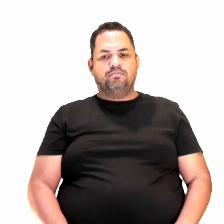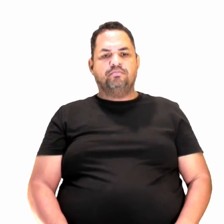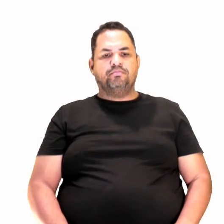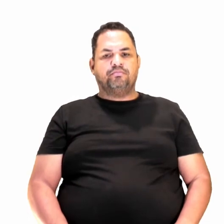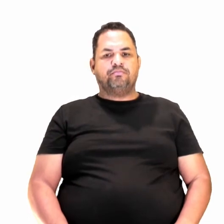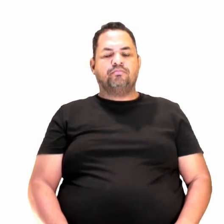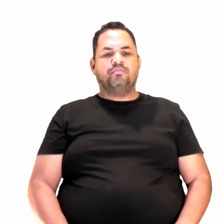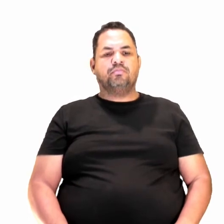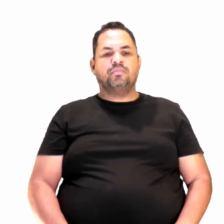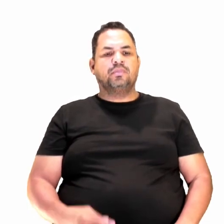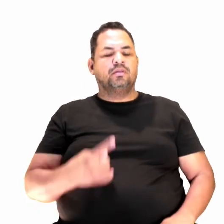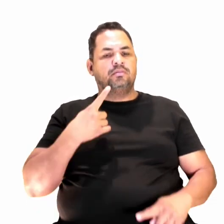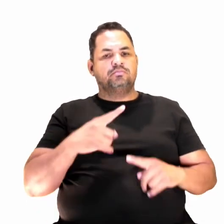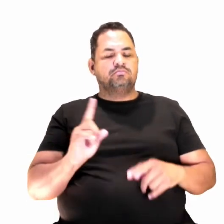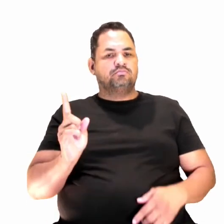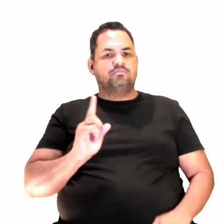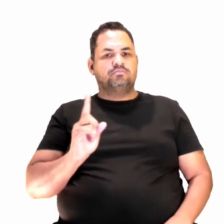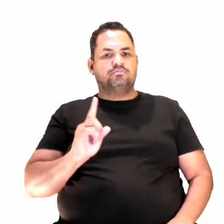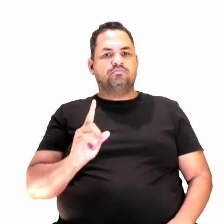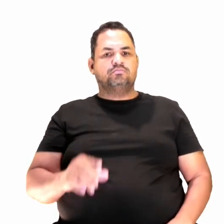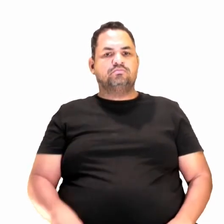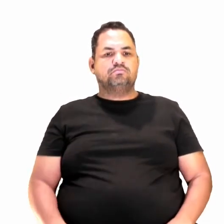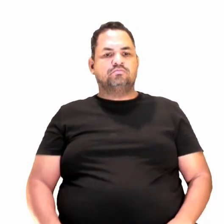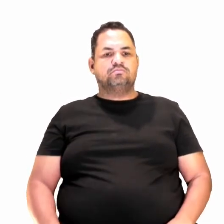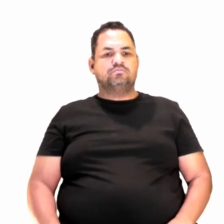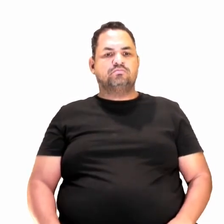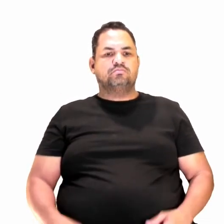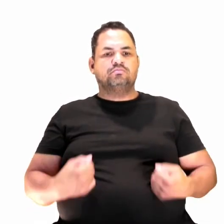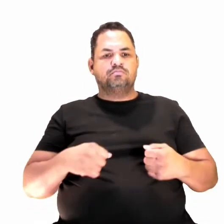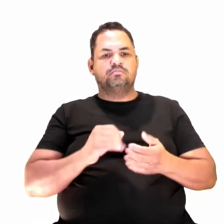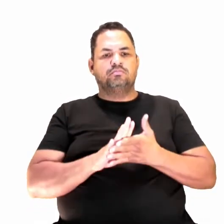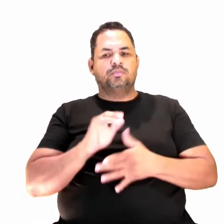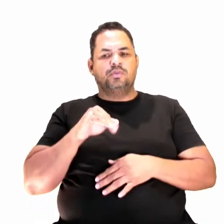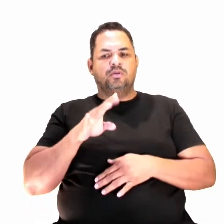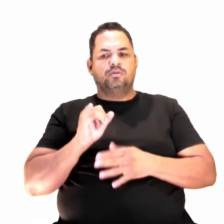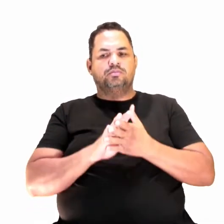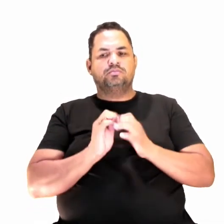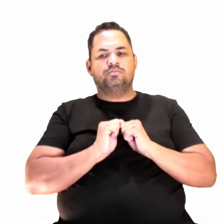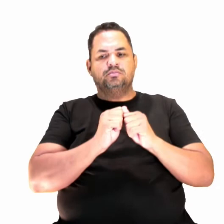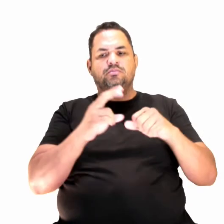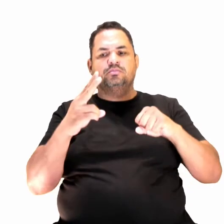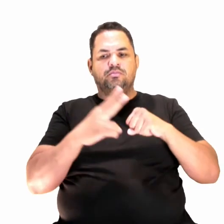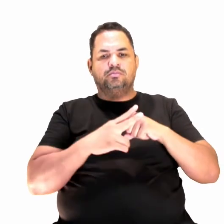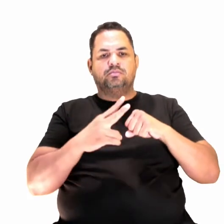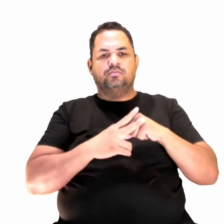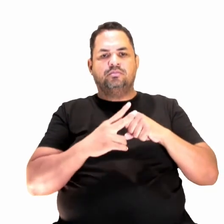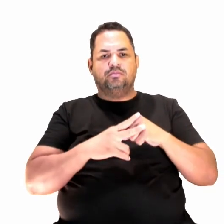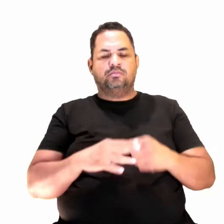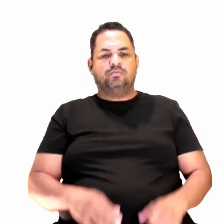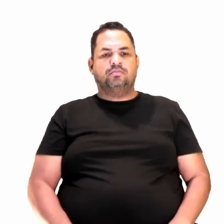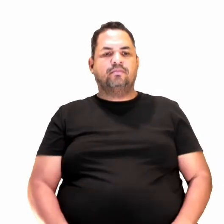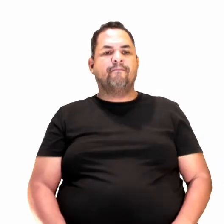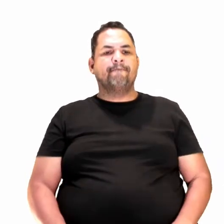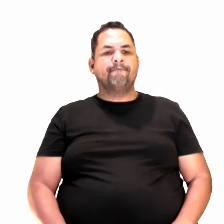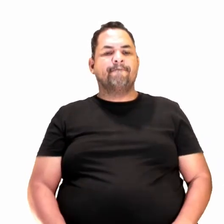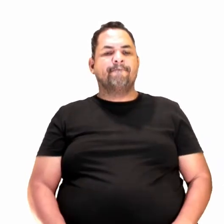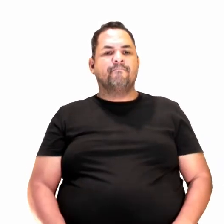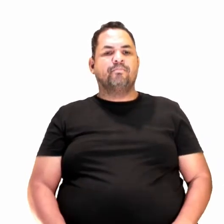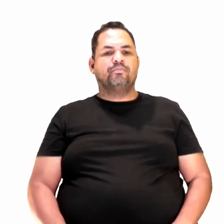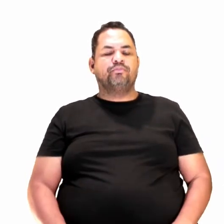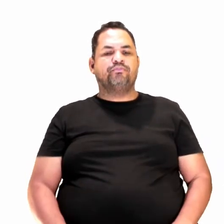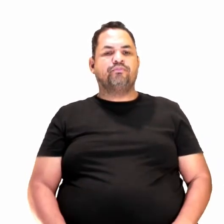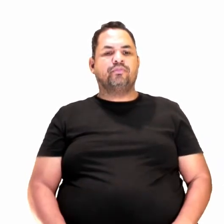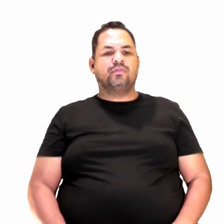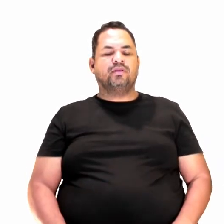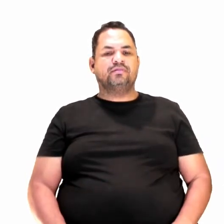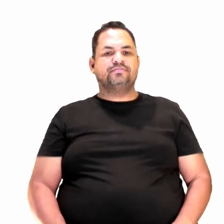gente sabe que proibição não é, porque proibição precisa vir o not, acompanhado do verbo must, certo? Daí não é. Então a gente